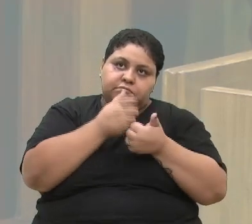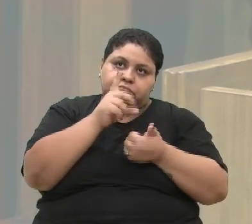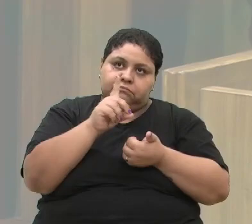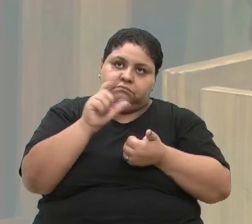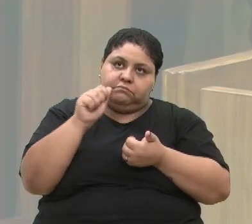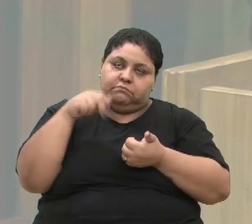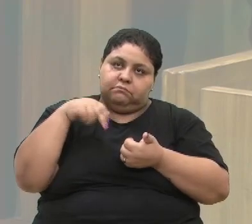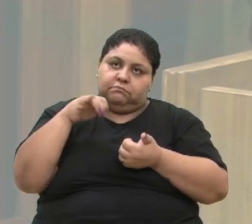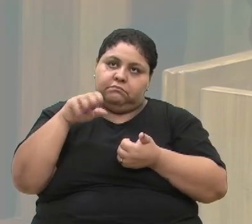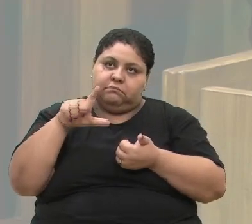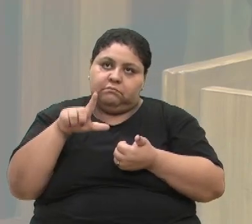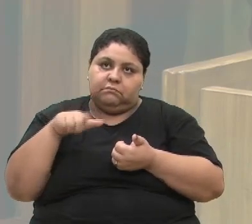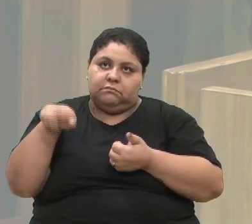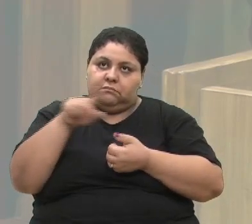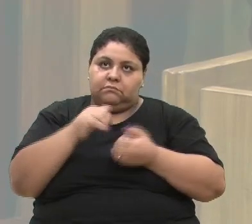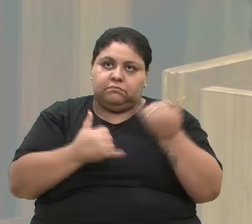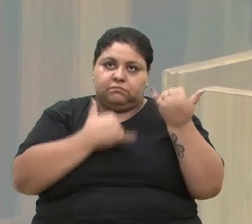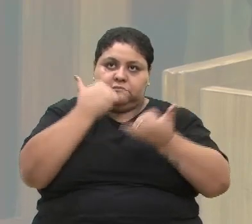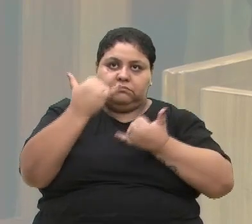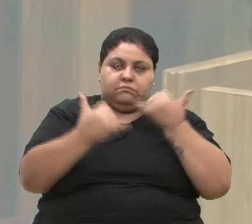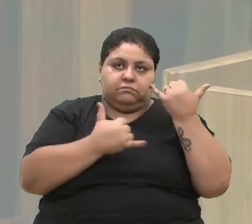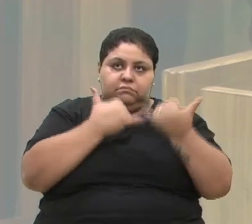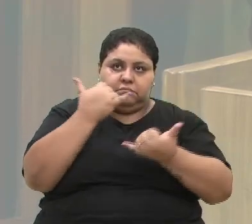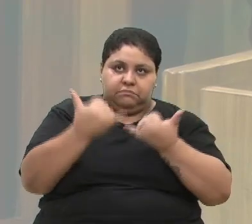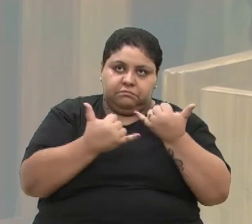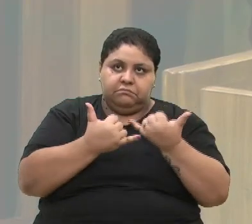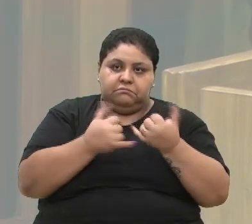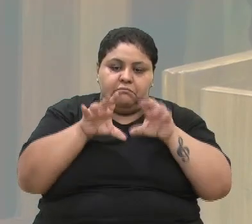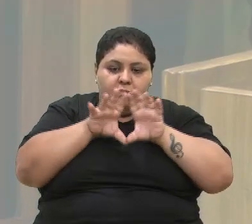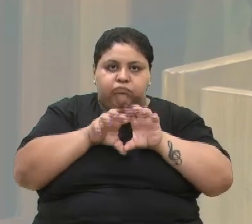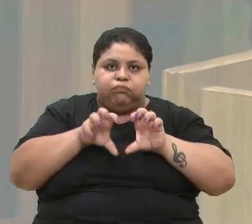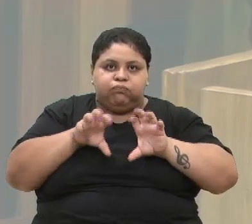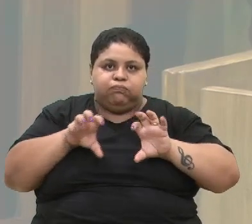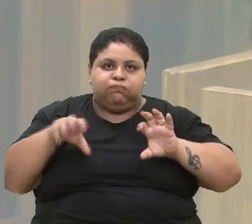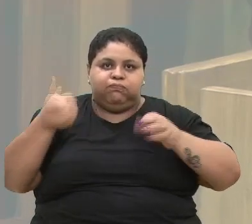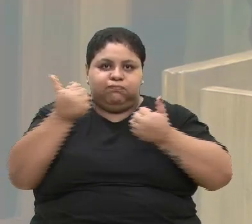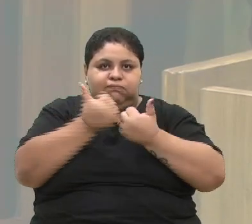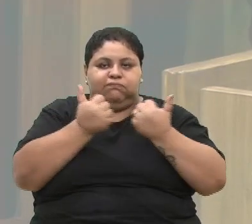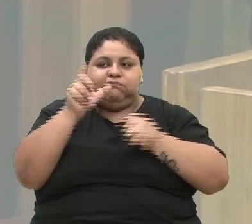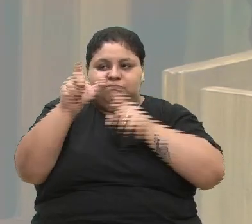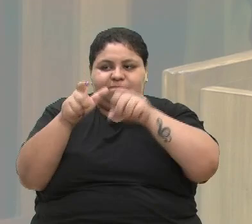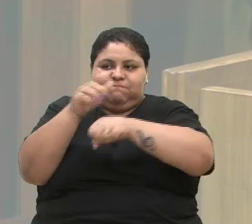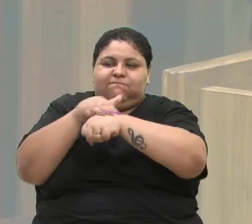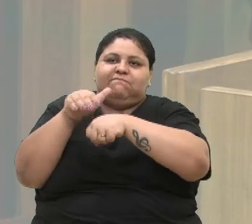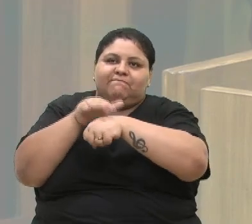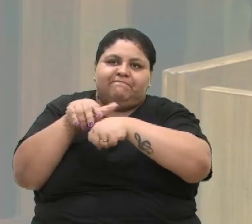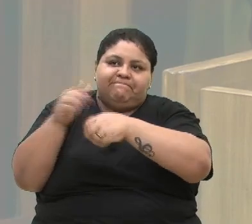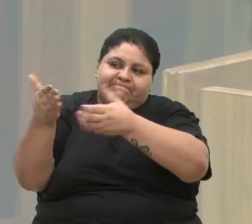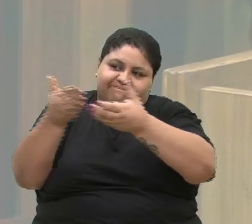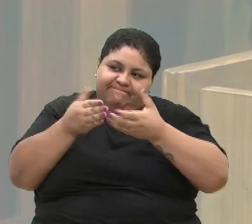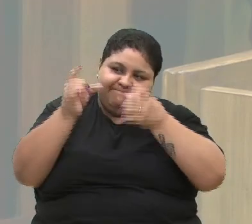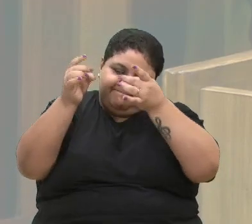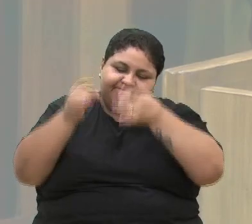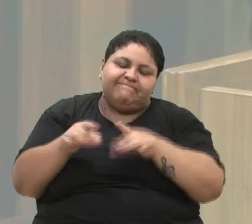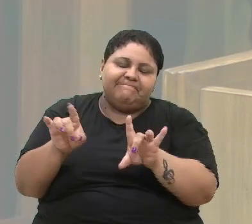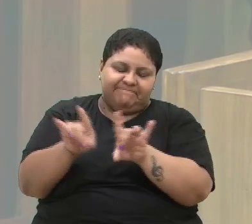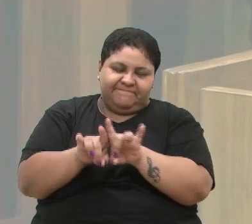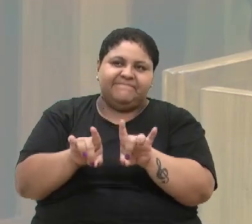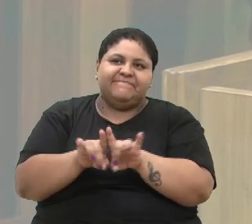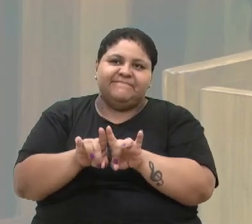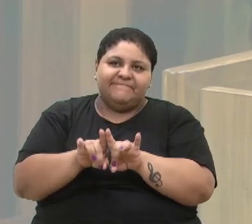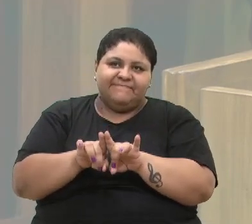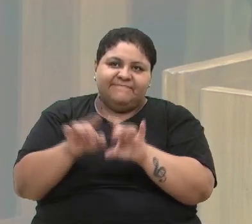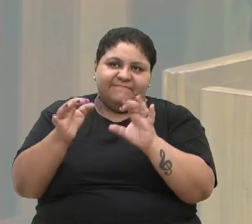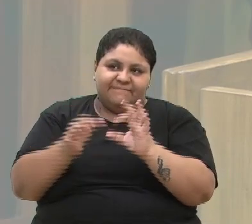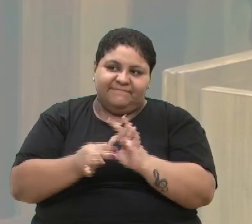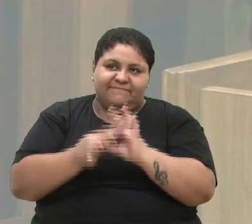nós brincar nos brinquedos infláveis, que é o seu assessor, uma pessoa muito querida. Deixa um convite especial para ele lá. Estará